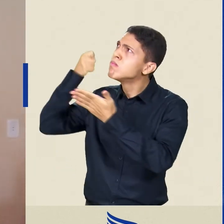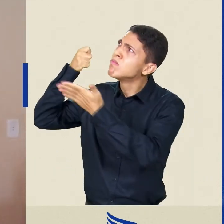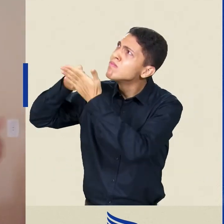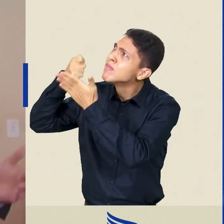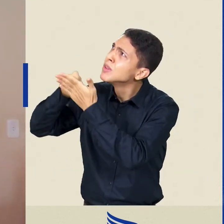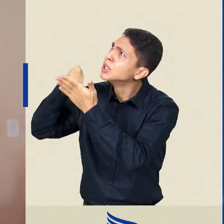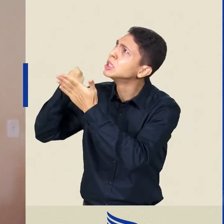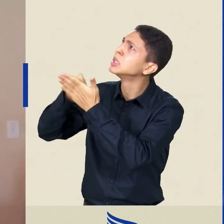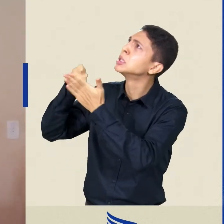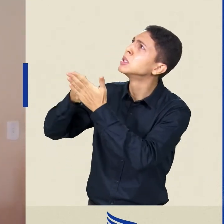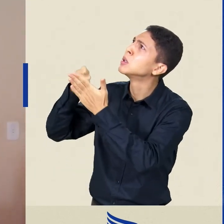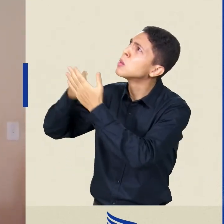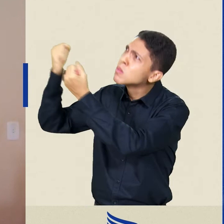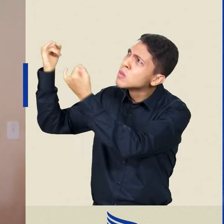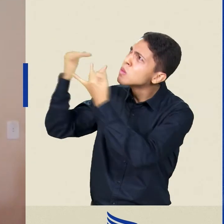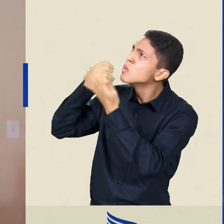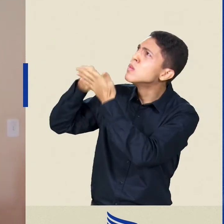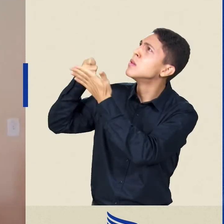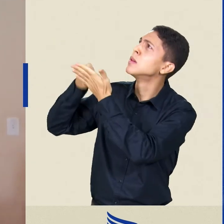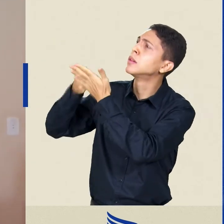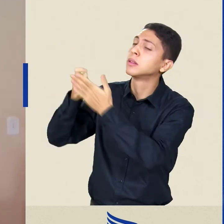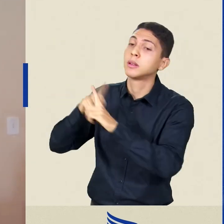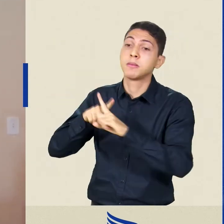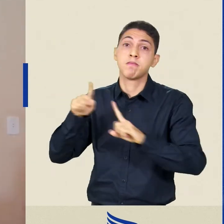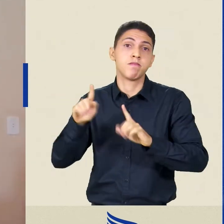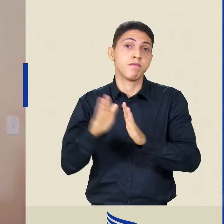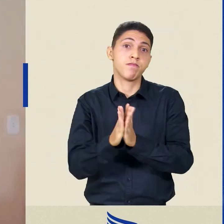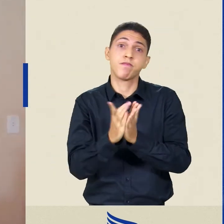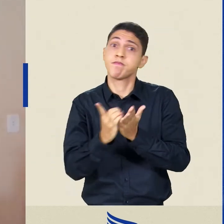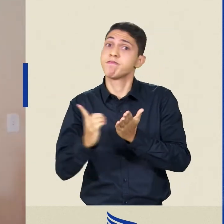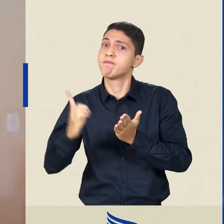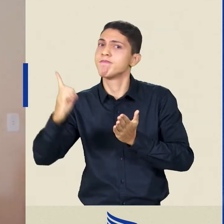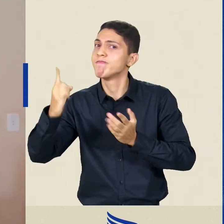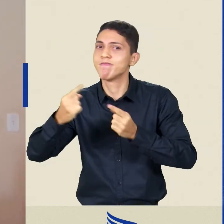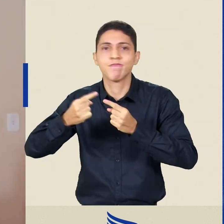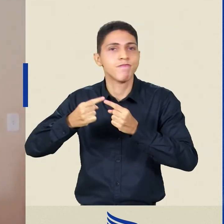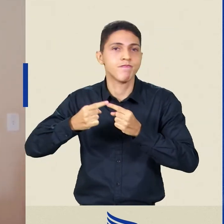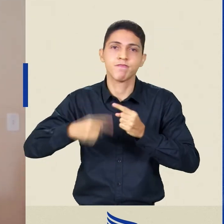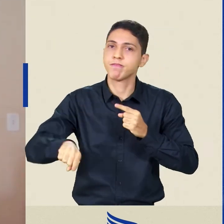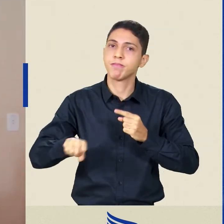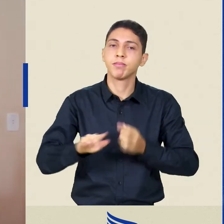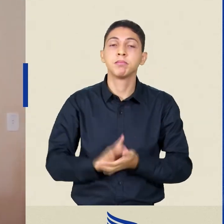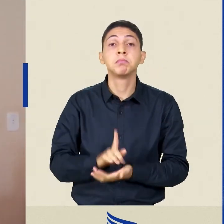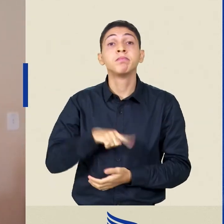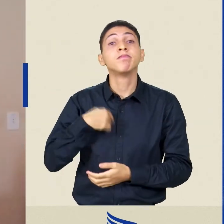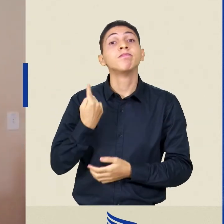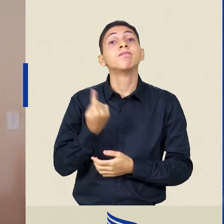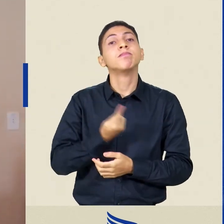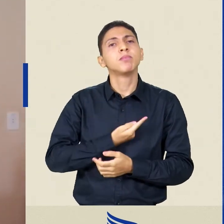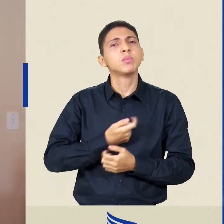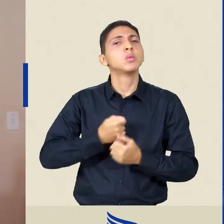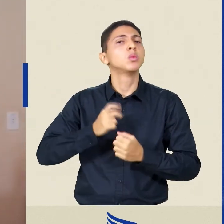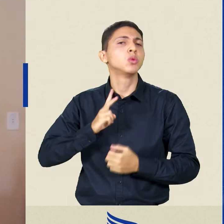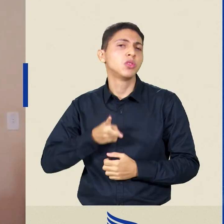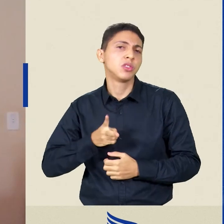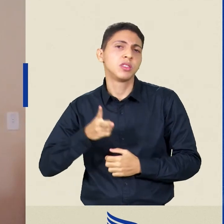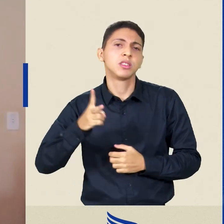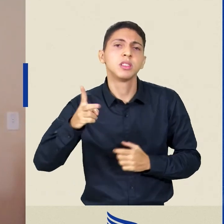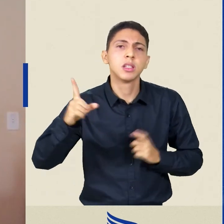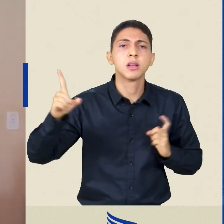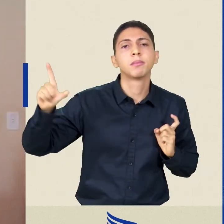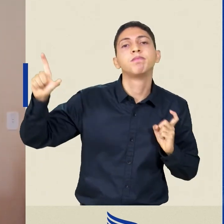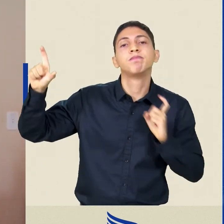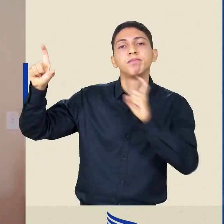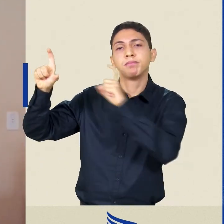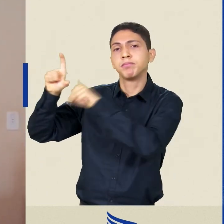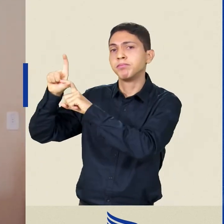Deus nos cubra de riquezas. Mas a Bíblia não apoia esse conceito. Nós sempre seremos devedores para com Deus,